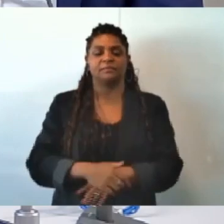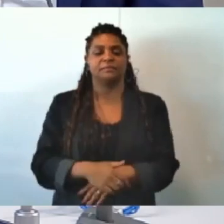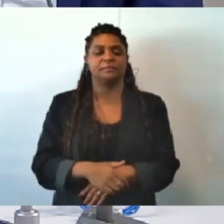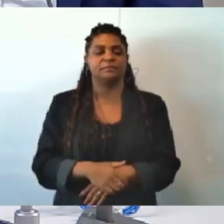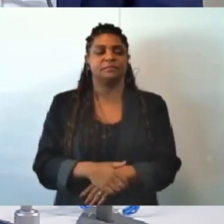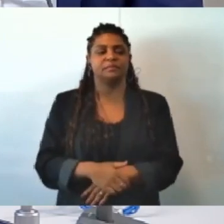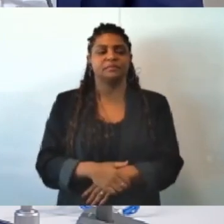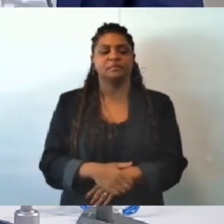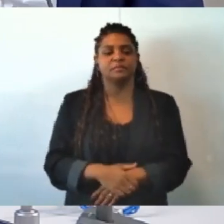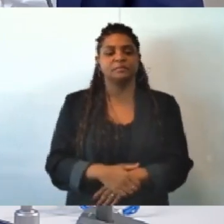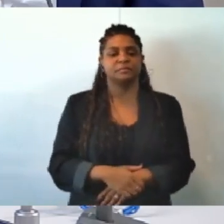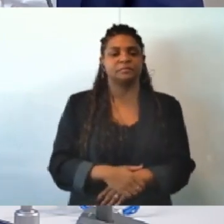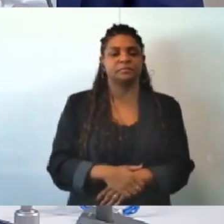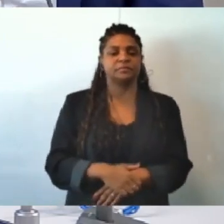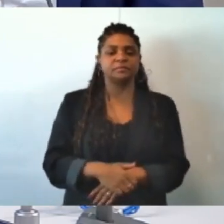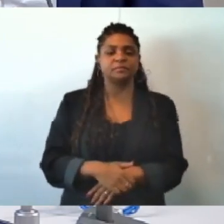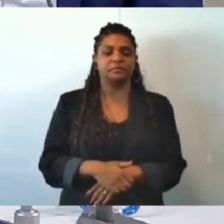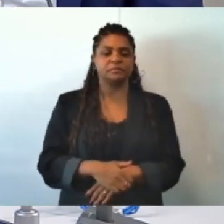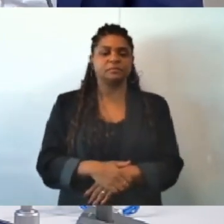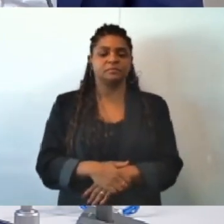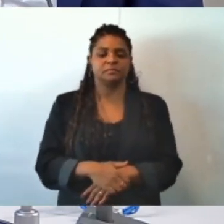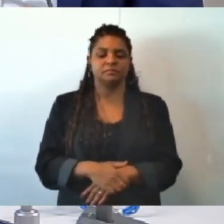Chega aí, chega mais perto de você. Boa tarde.